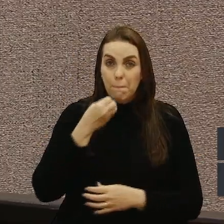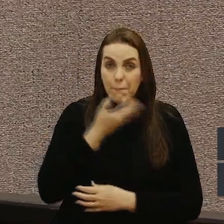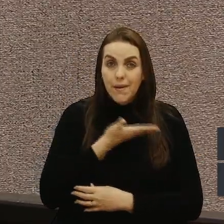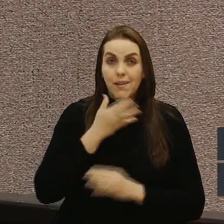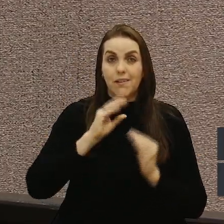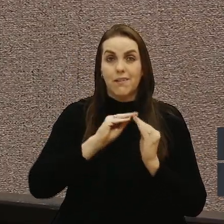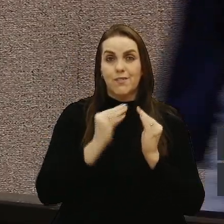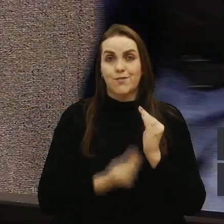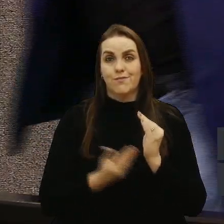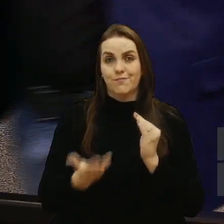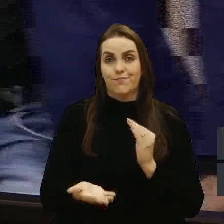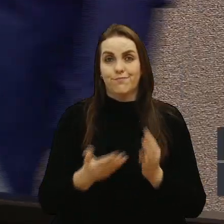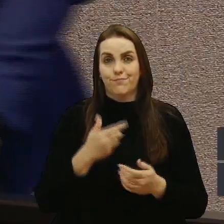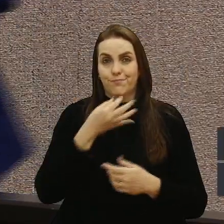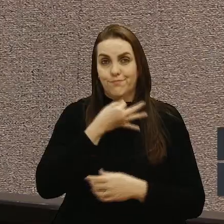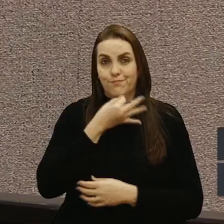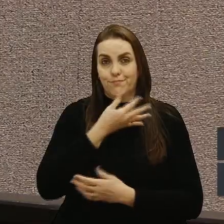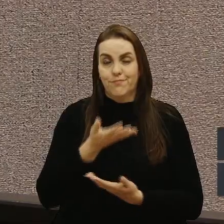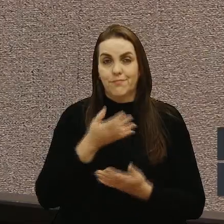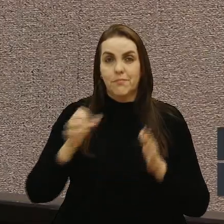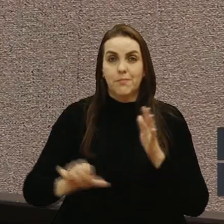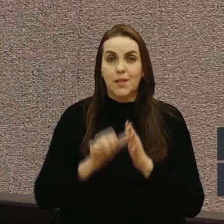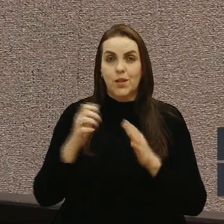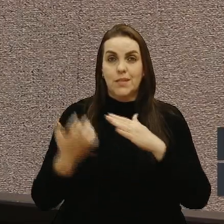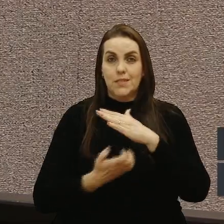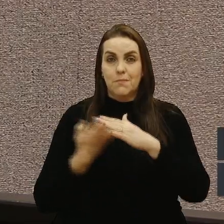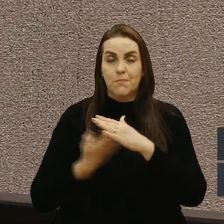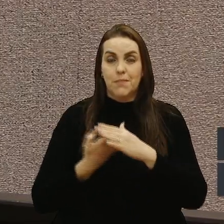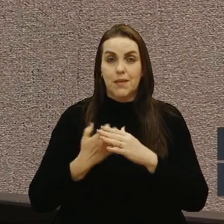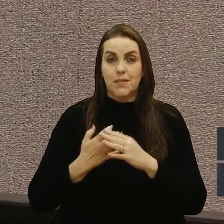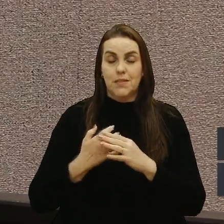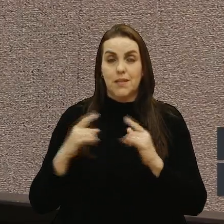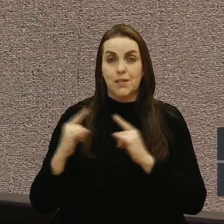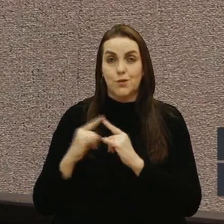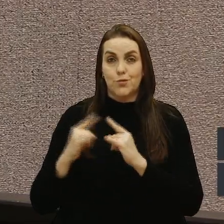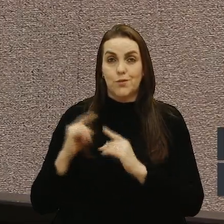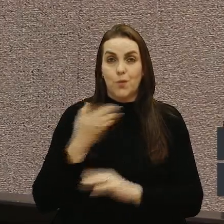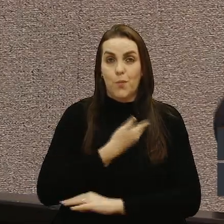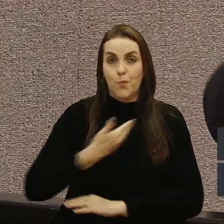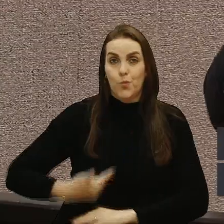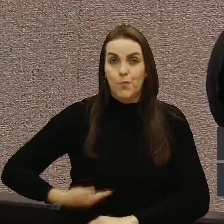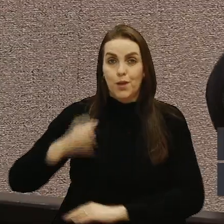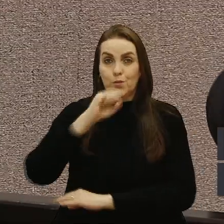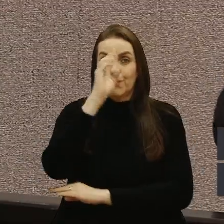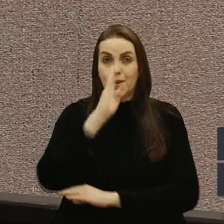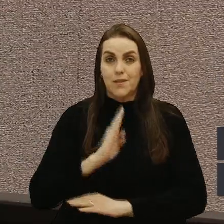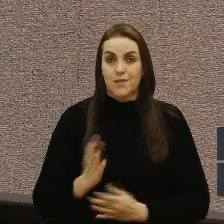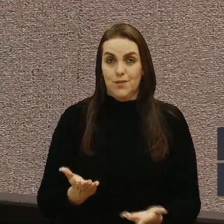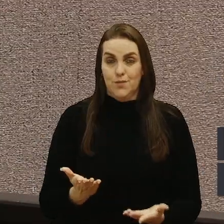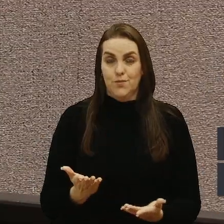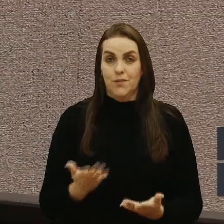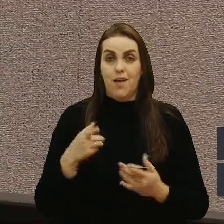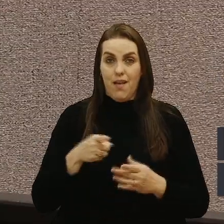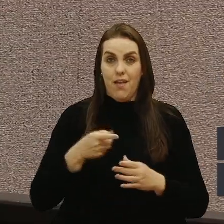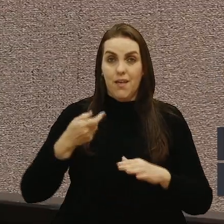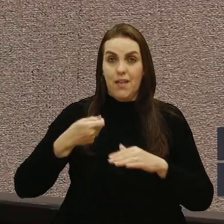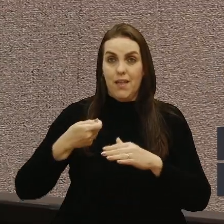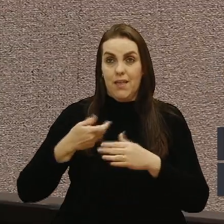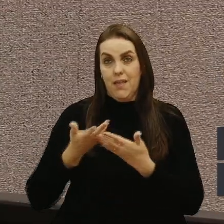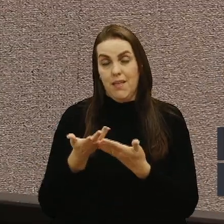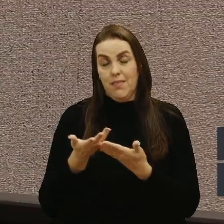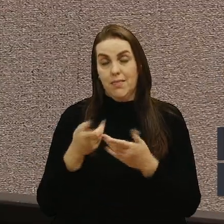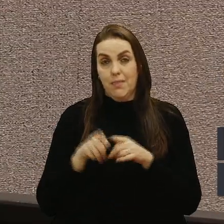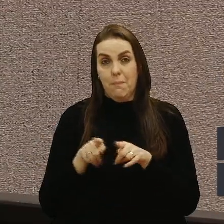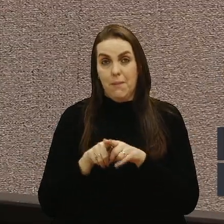e certamente está entre as melhores empresas, as companhias públicas do Brasil, né? Prova disso é a demonstração do empréstimo que essa casa aqui